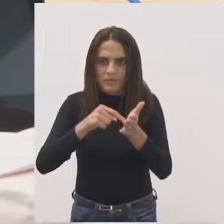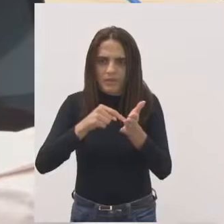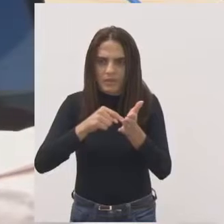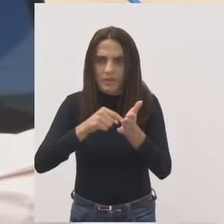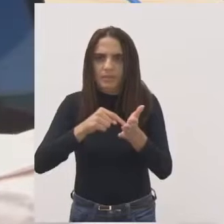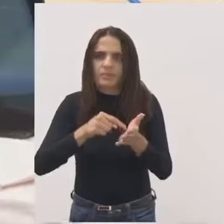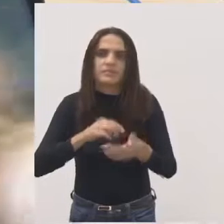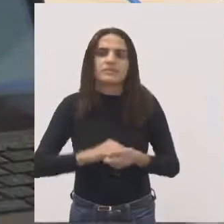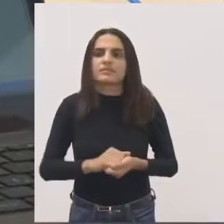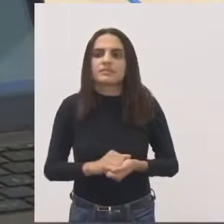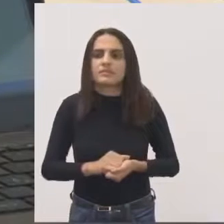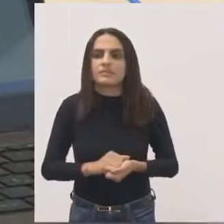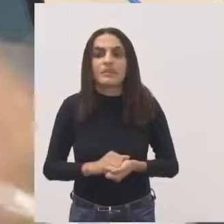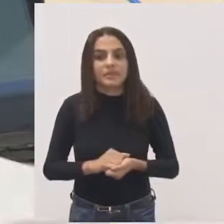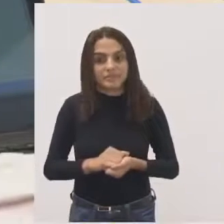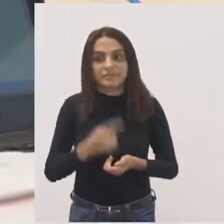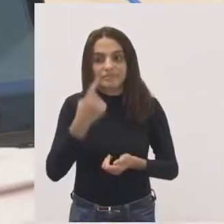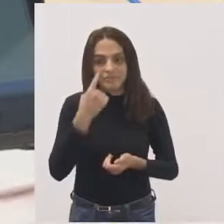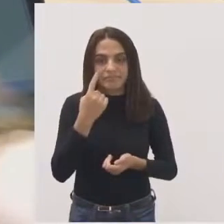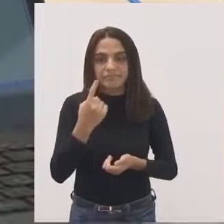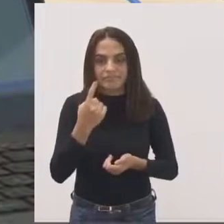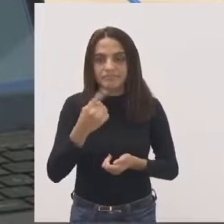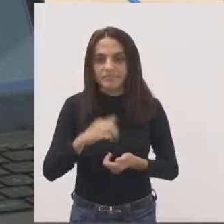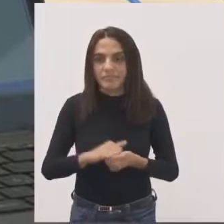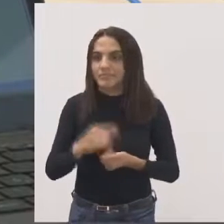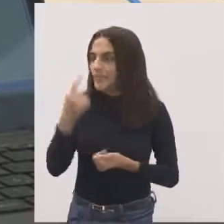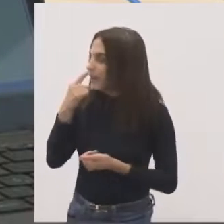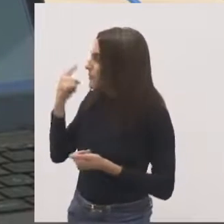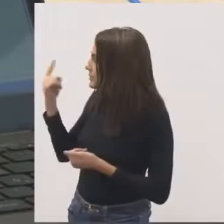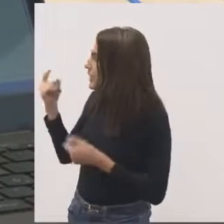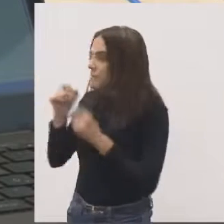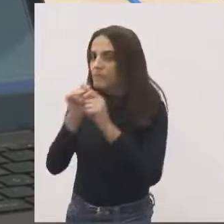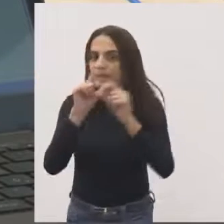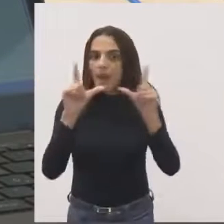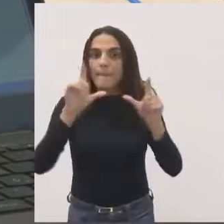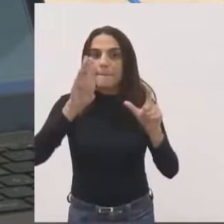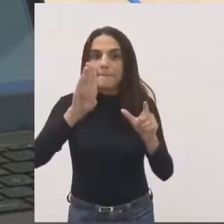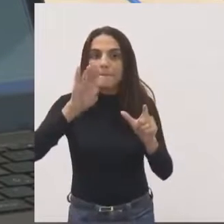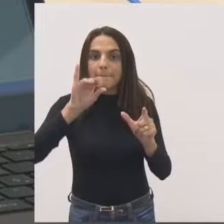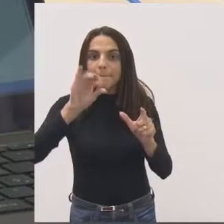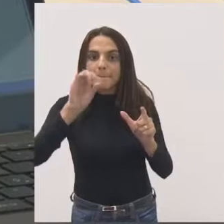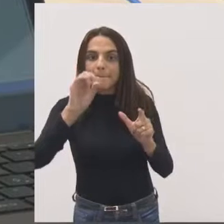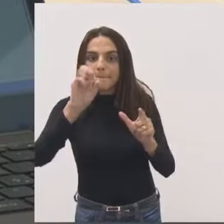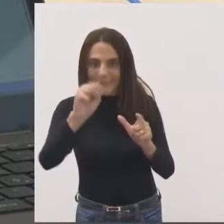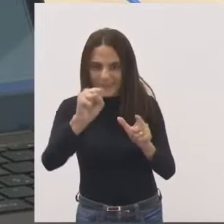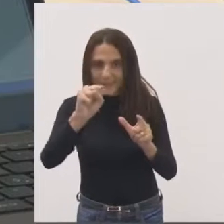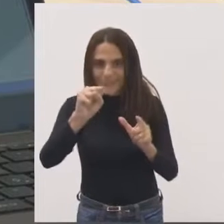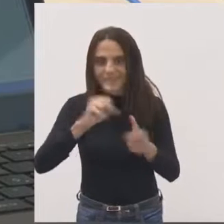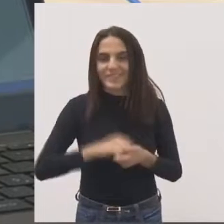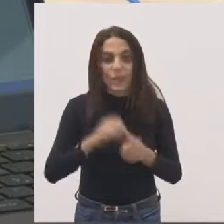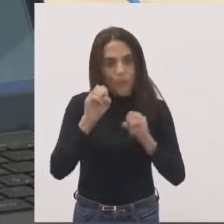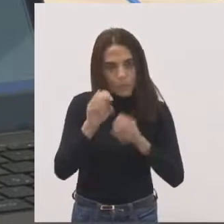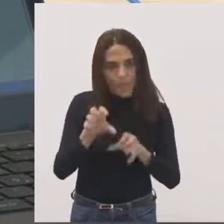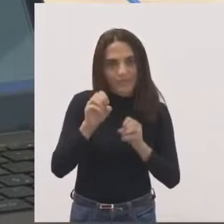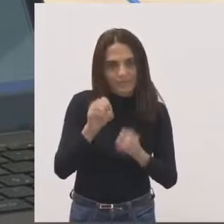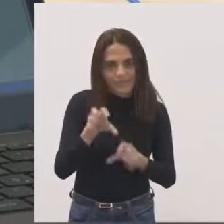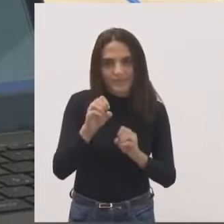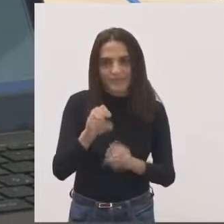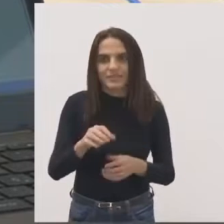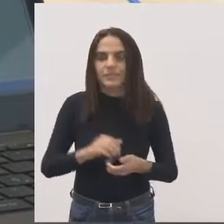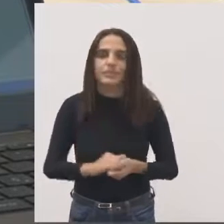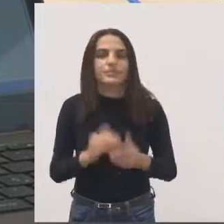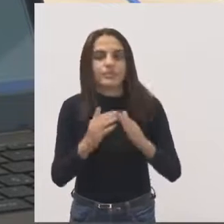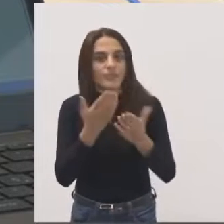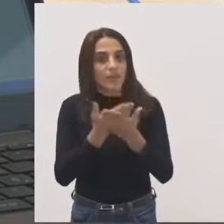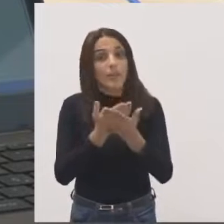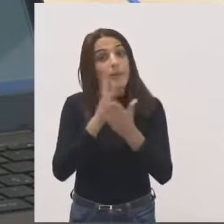BIOS. Isso aqui é uma tela da BIOS, tá, gente? Então, eu estou ensinando vocês da escola, né? Mas tome